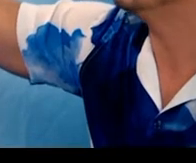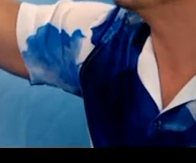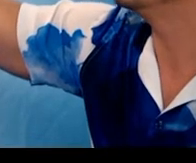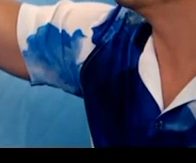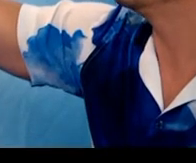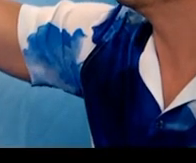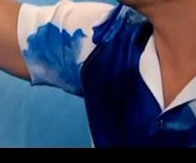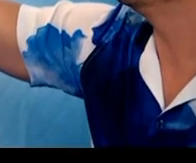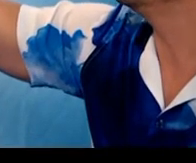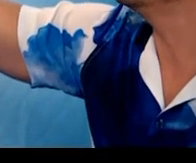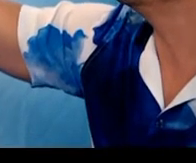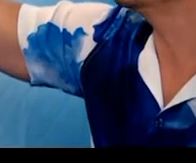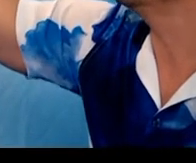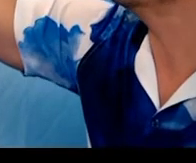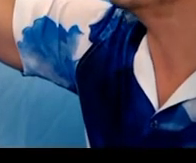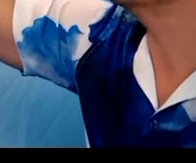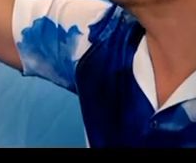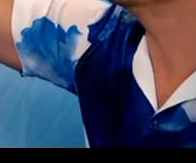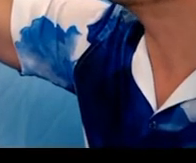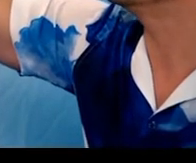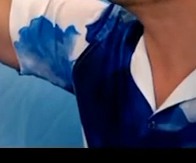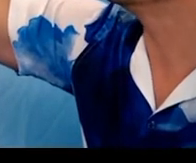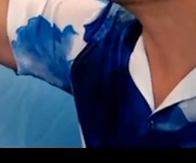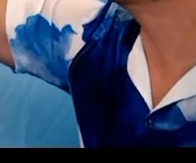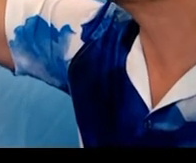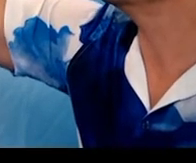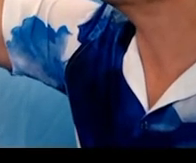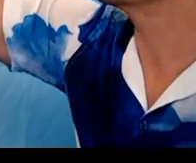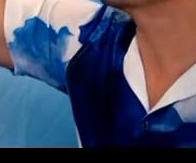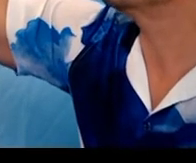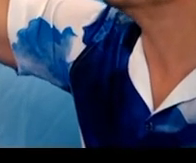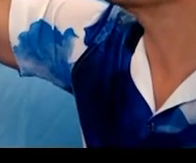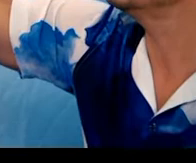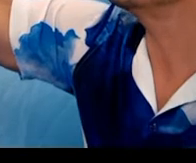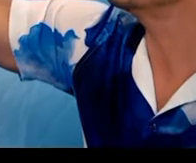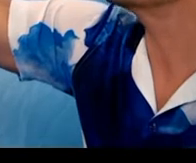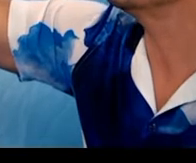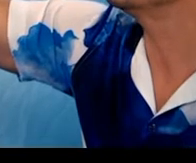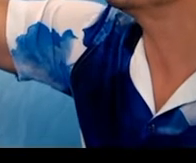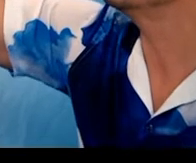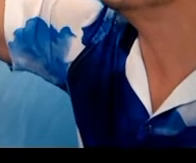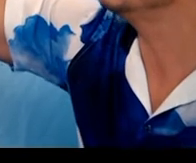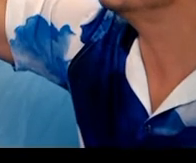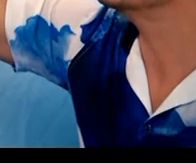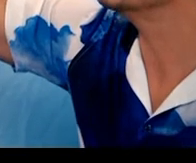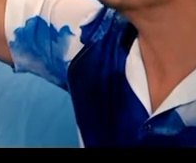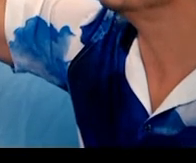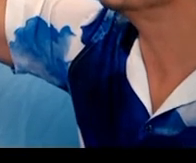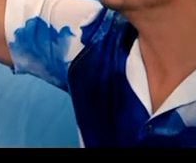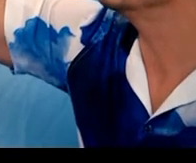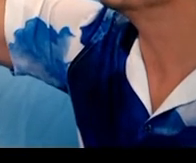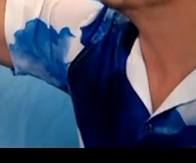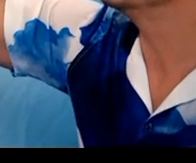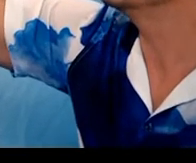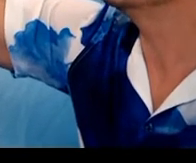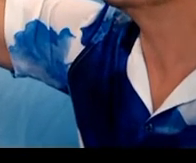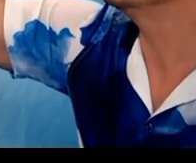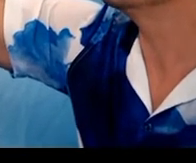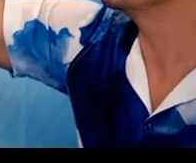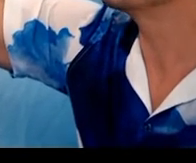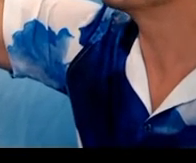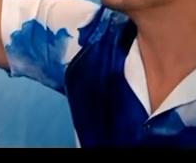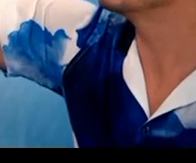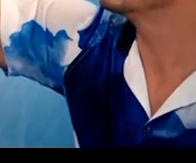aqui. Bom, para não me alongar muito e só ficar como exemplo, eu já vou finalizando aqui,